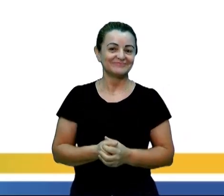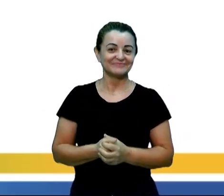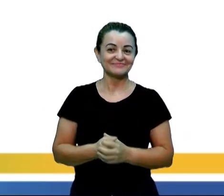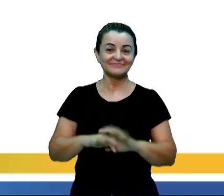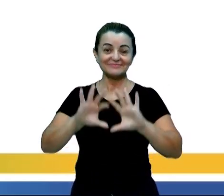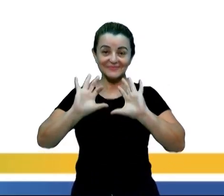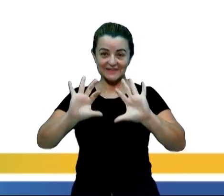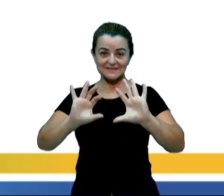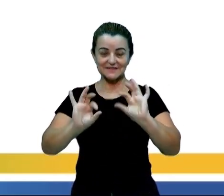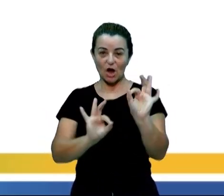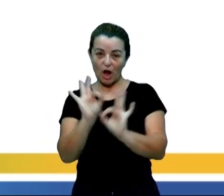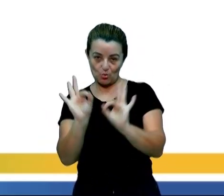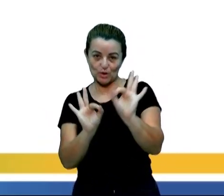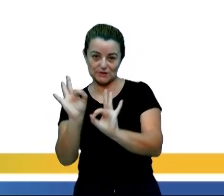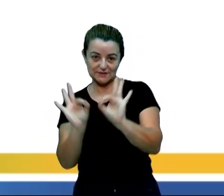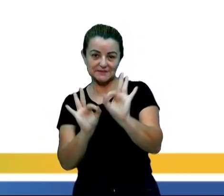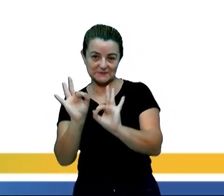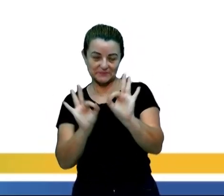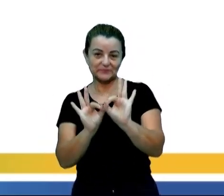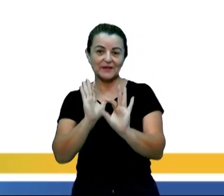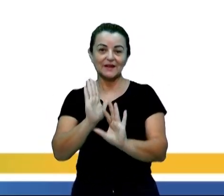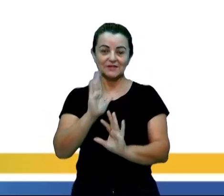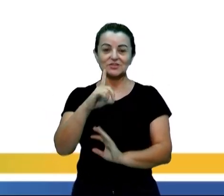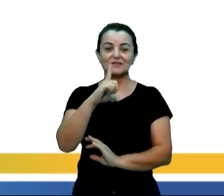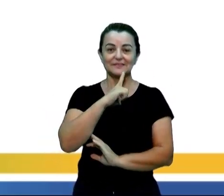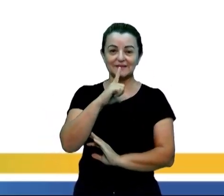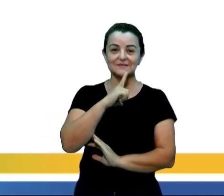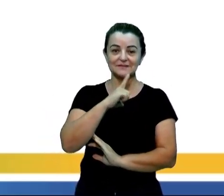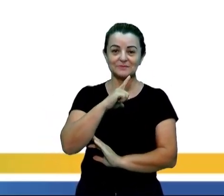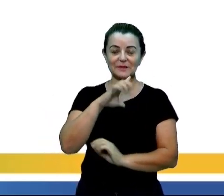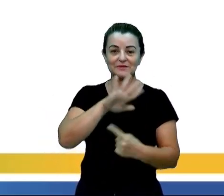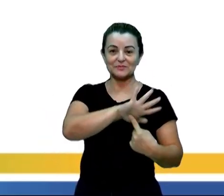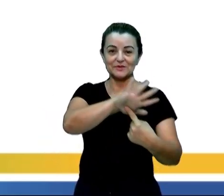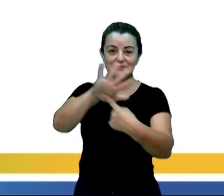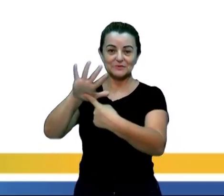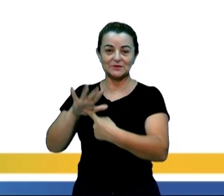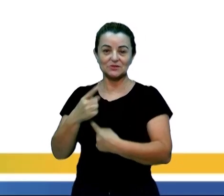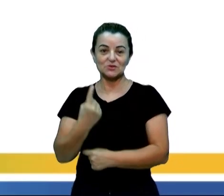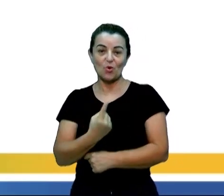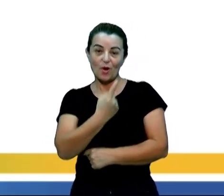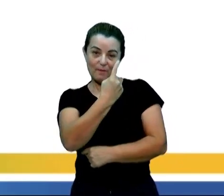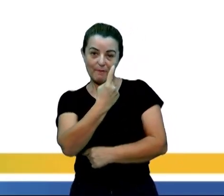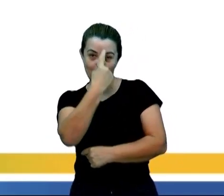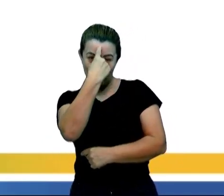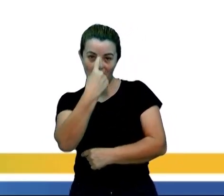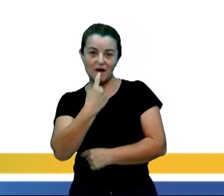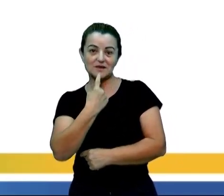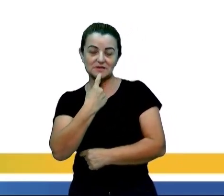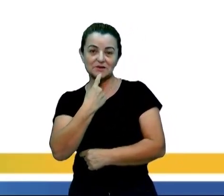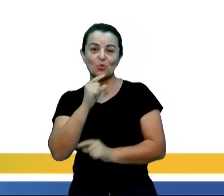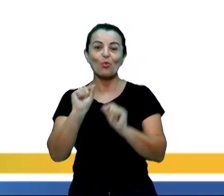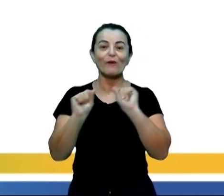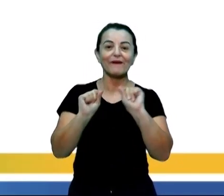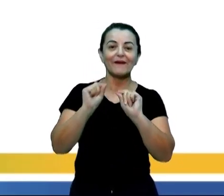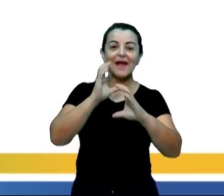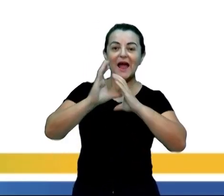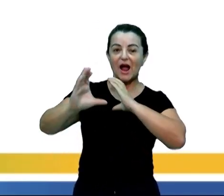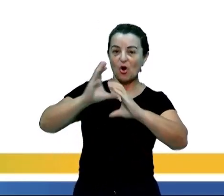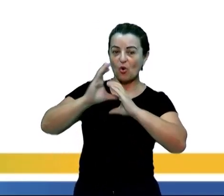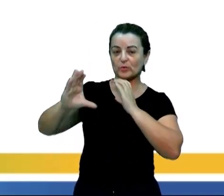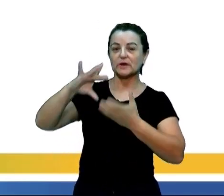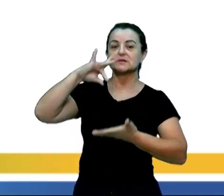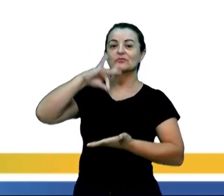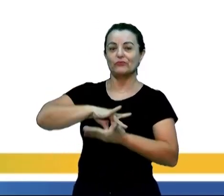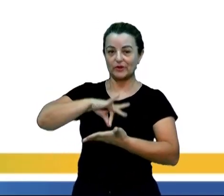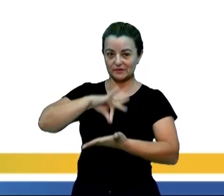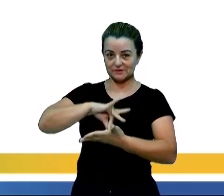Essa infraestrutura a gente já passa para a nossa imagem lá de cima, que nós temos o que ali? Os meios de comunicação consolidados,